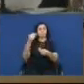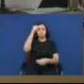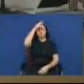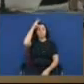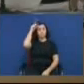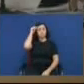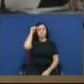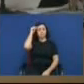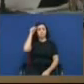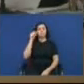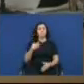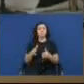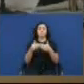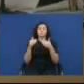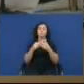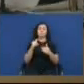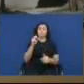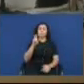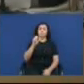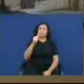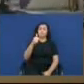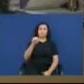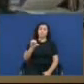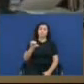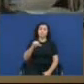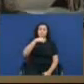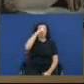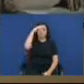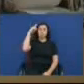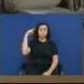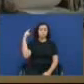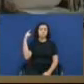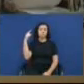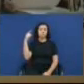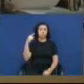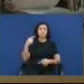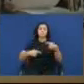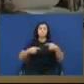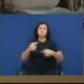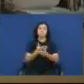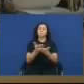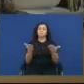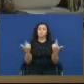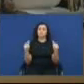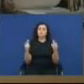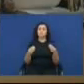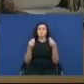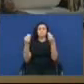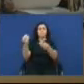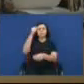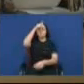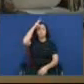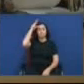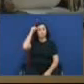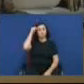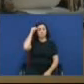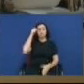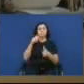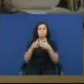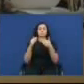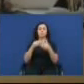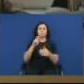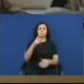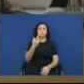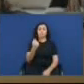executivo. Requerimento 519, vereadora doutora Mayra Costa. Em discussão. Não havendo, ao executivo.